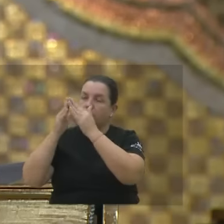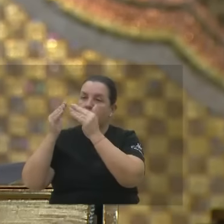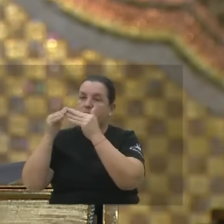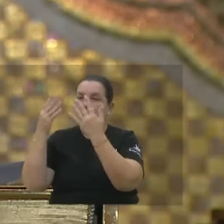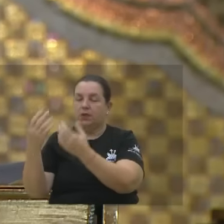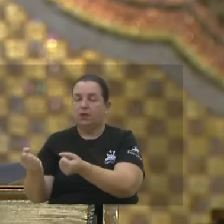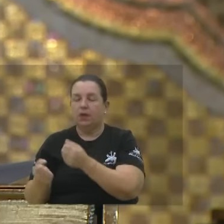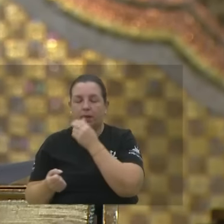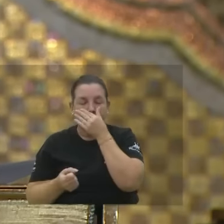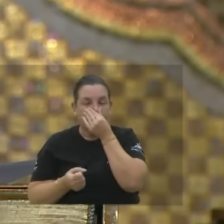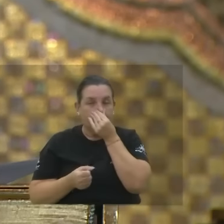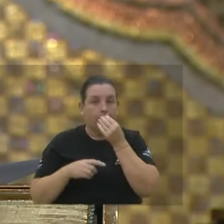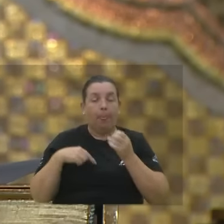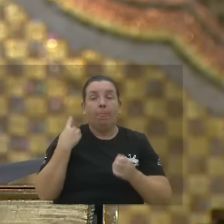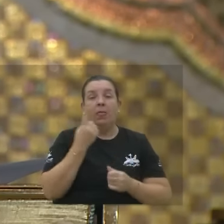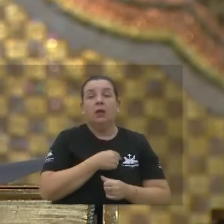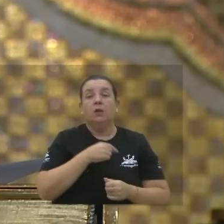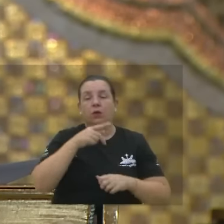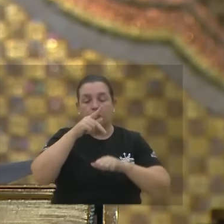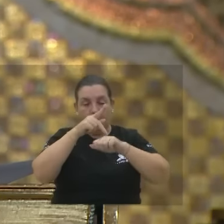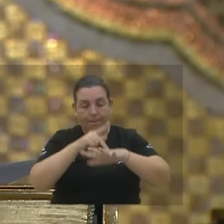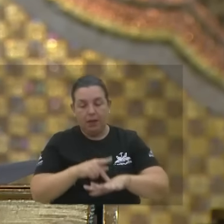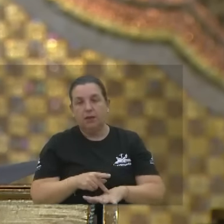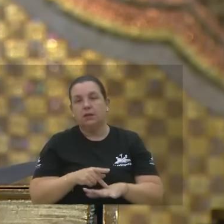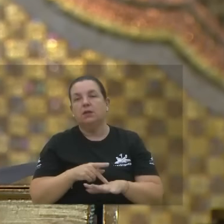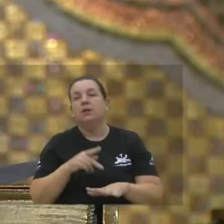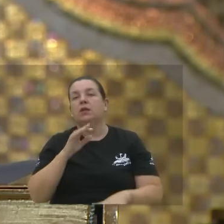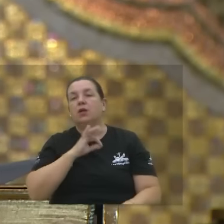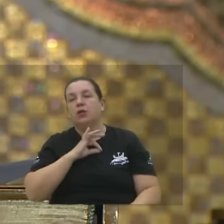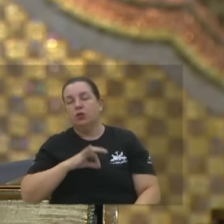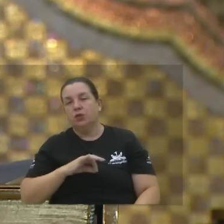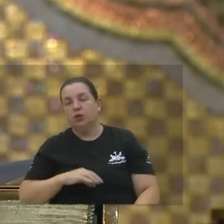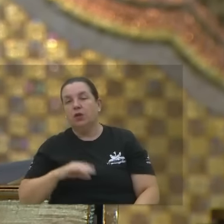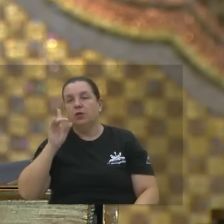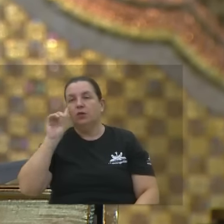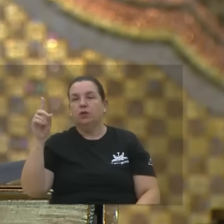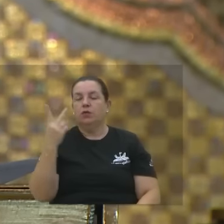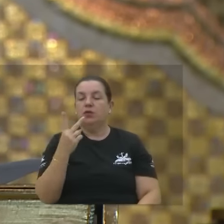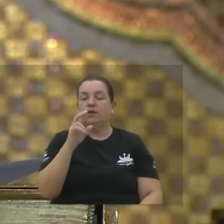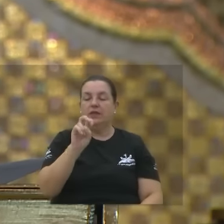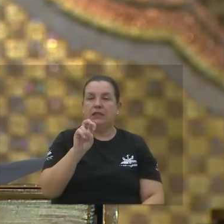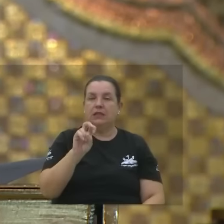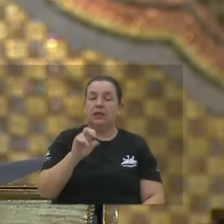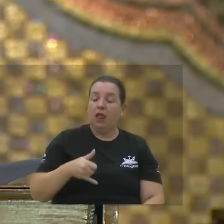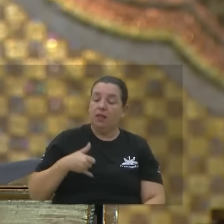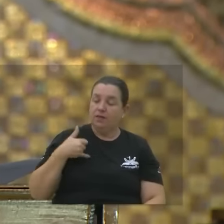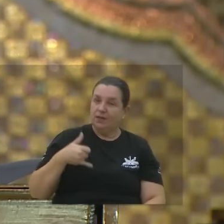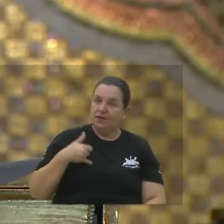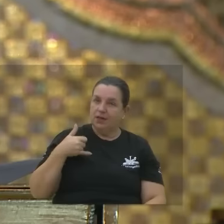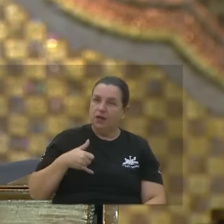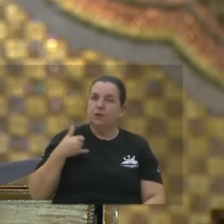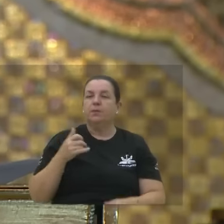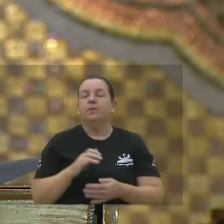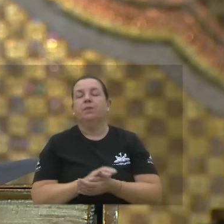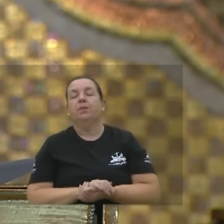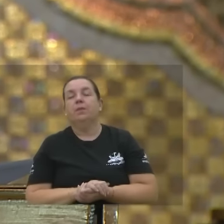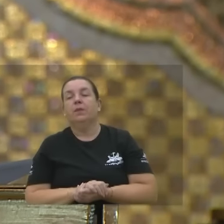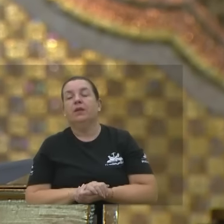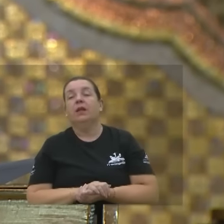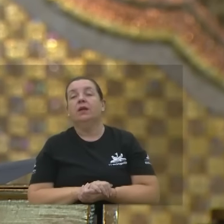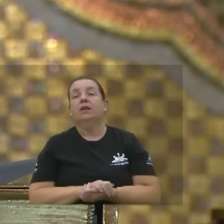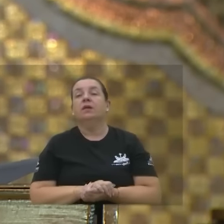atendei-nos. Para que o nosso pároco, Padre Reginaldo, que no dia 25 celebra seu aniversário